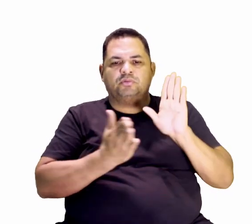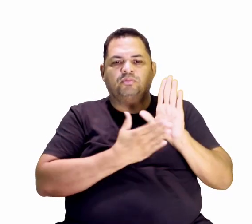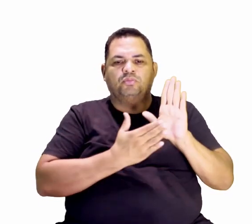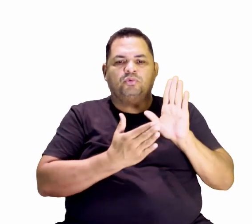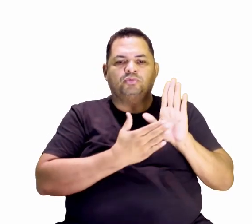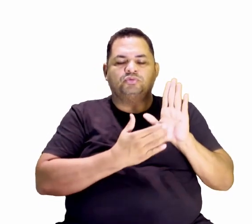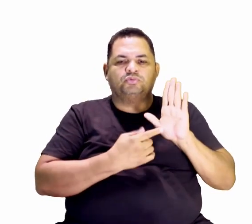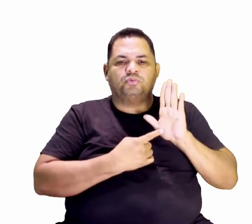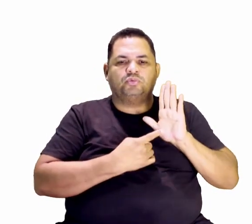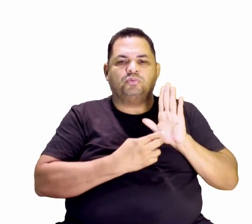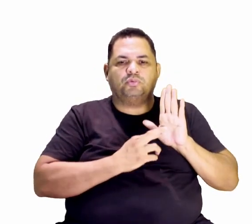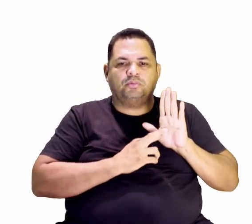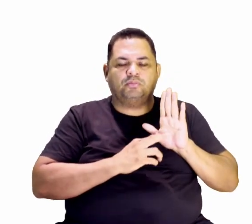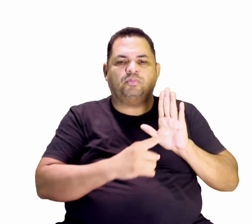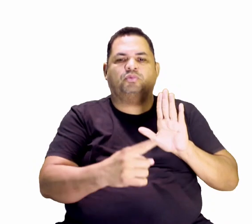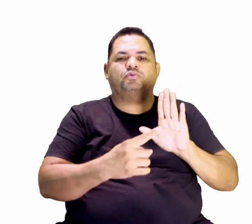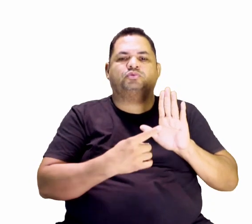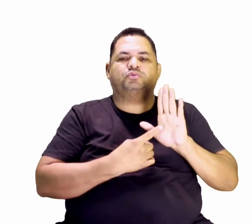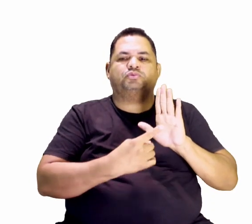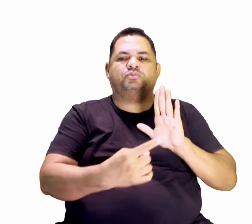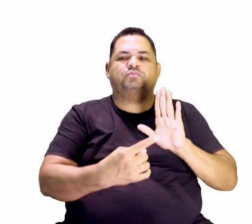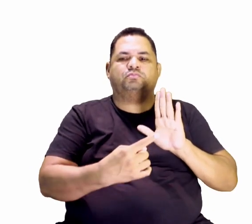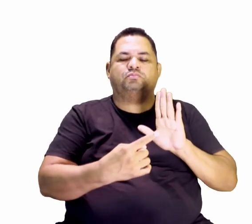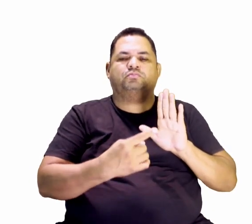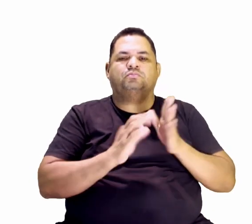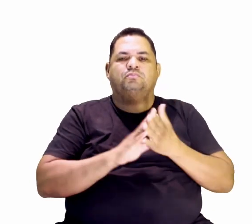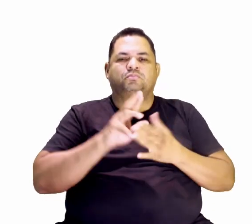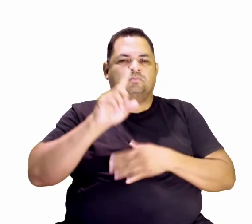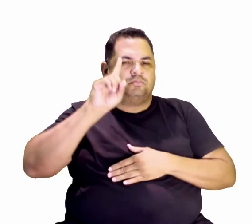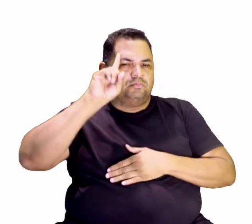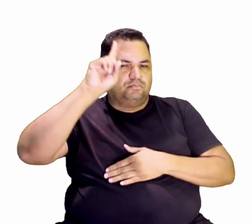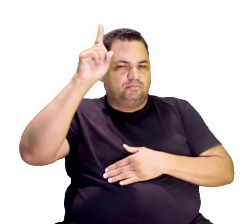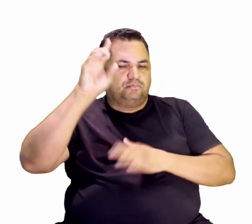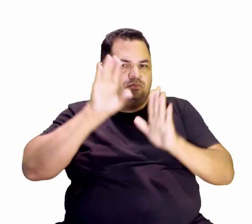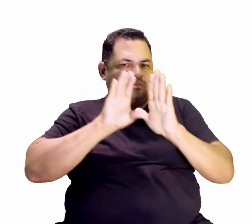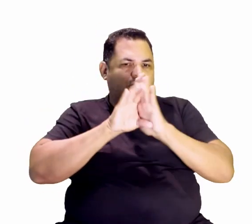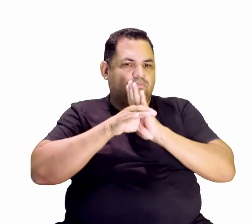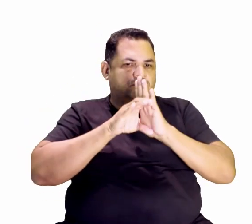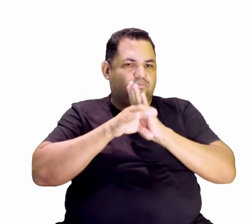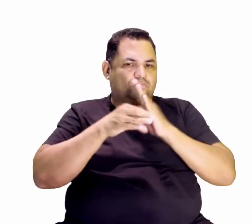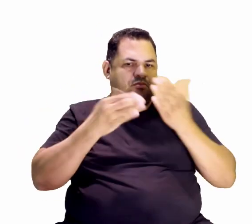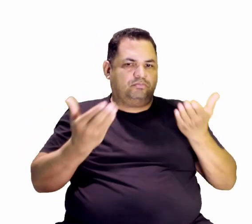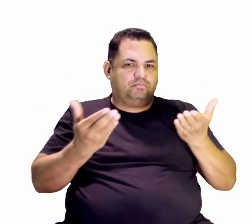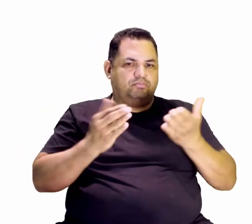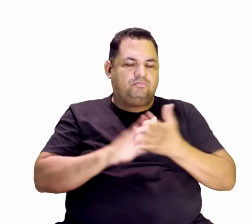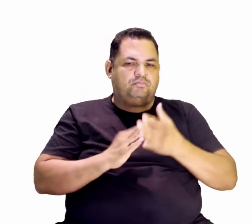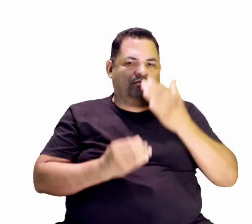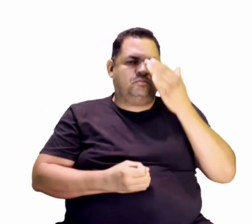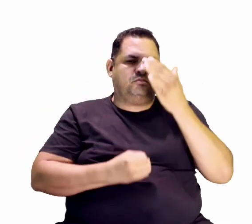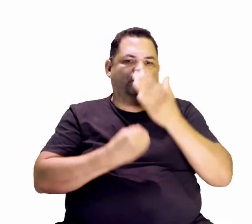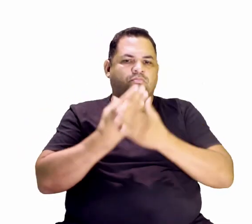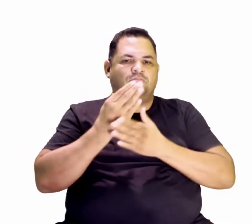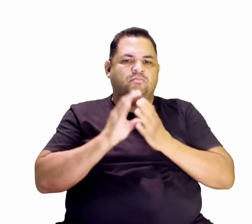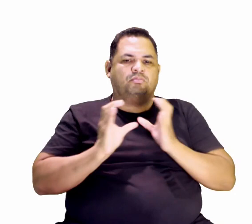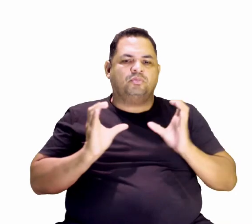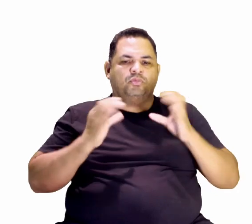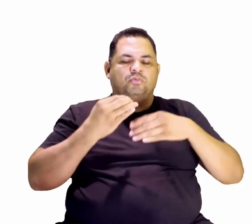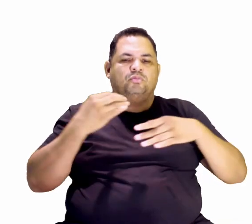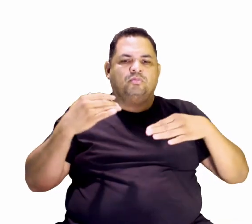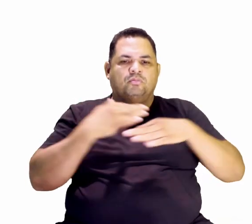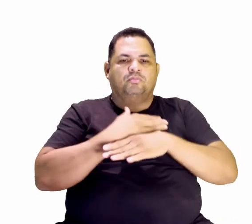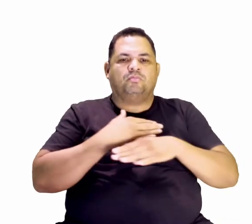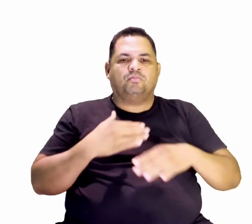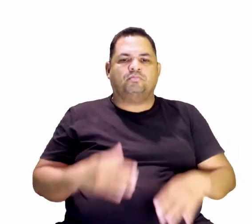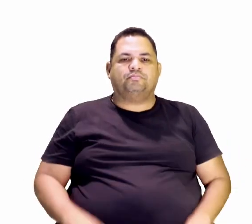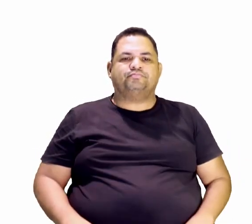ideia, esse conceito, esse entendimento, né? Esse surgimento aí da tribo urbana.